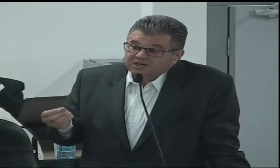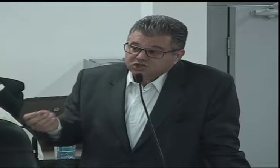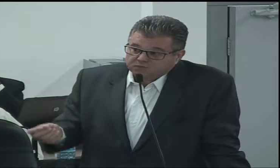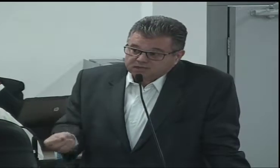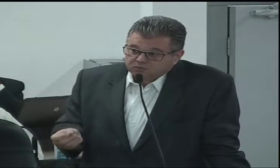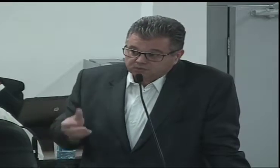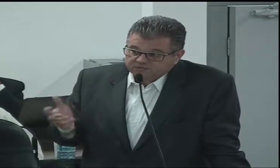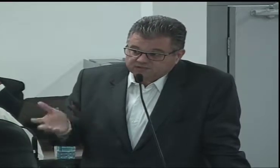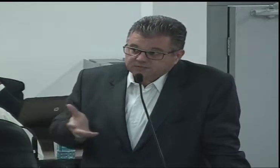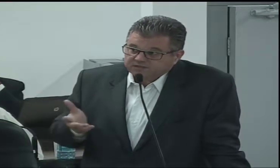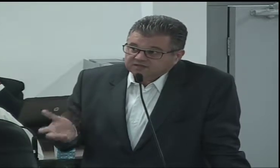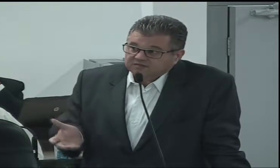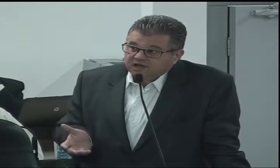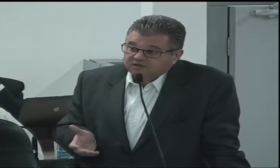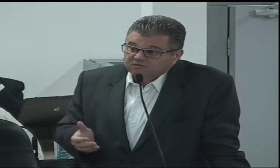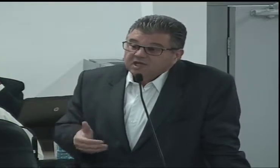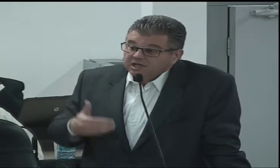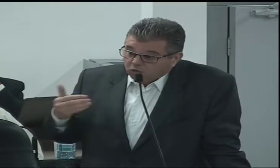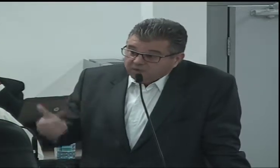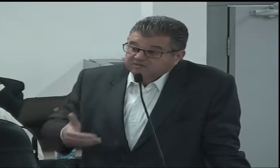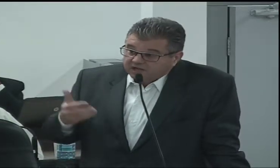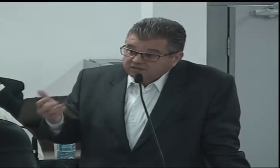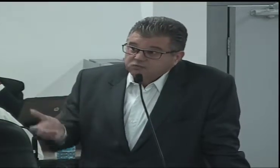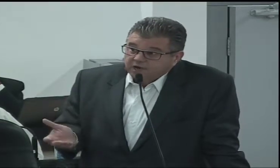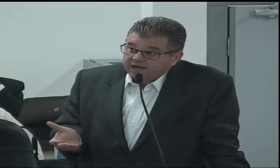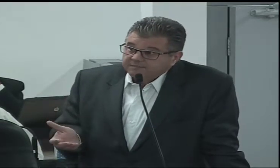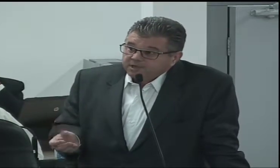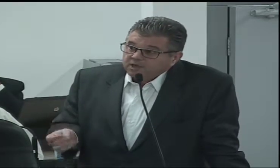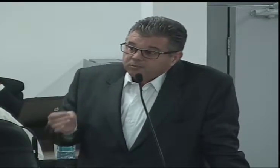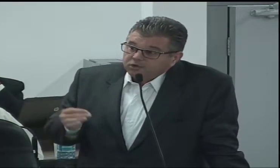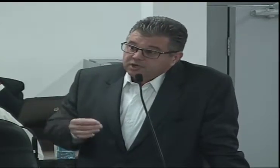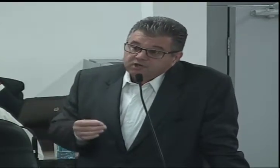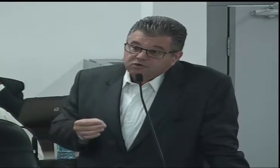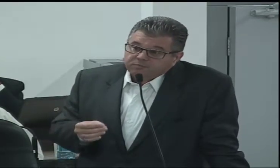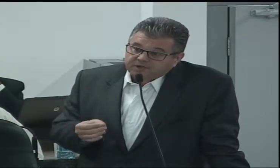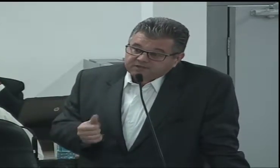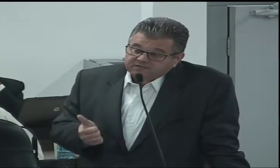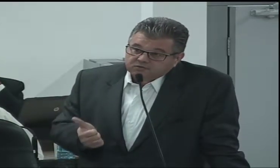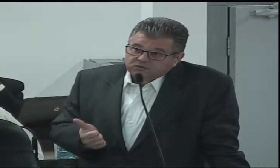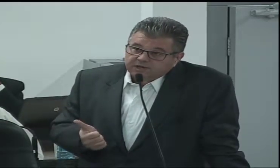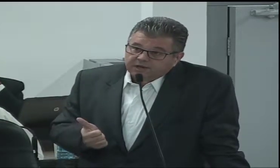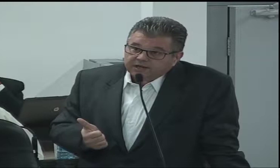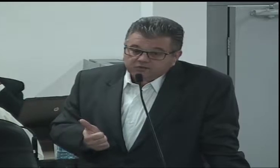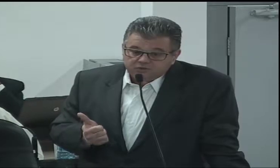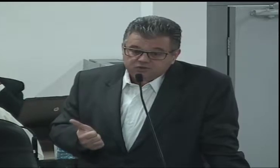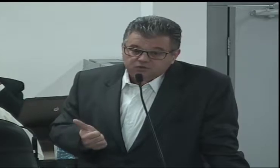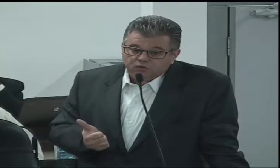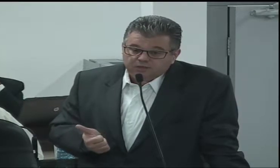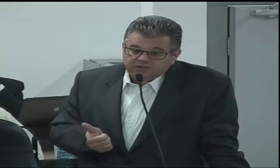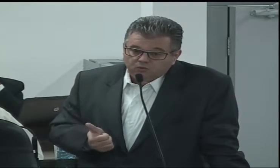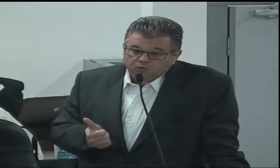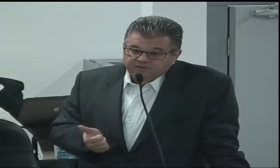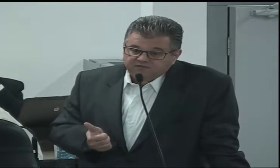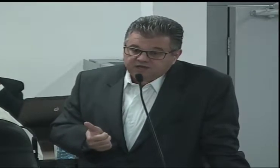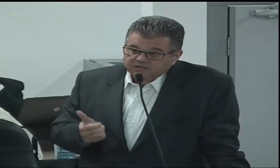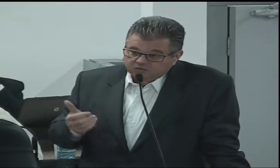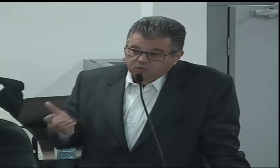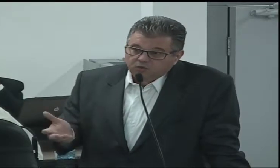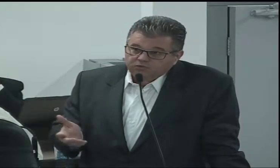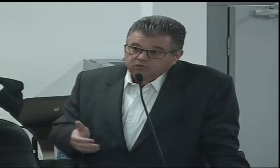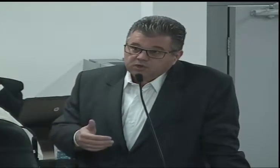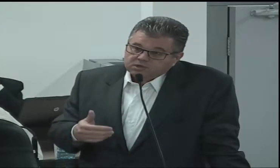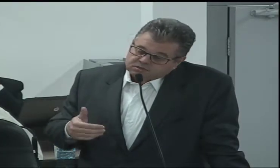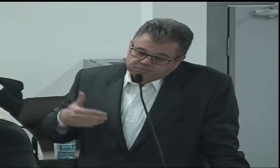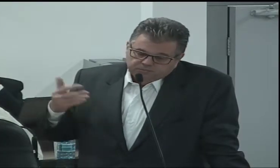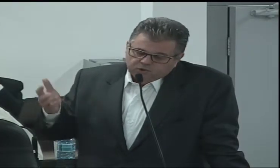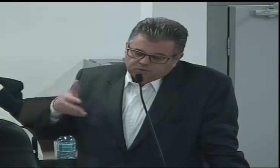um planejamento em cima desses casos e começar a divulgar. Por incrível que pareça, doutora Mayra, quando a gente comenta com o paciente